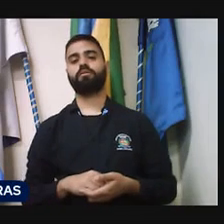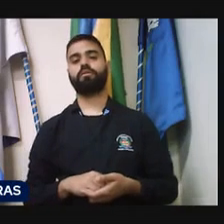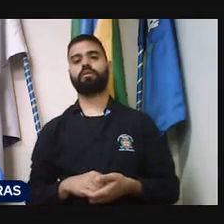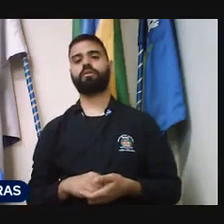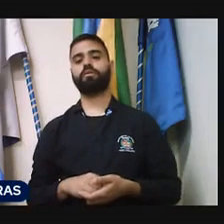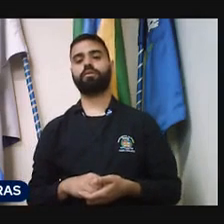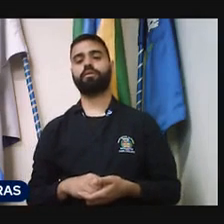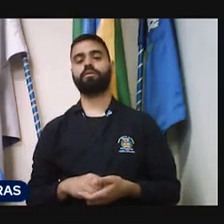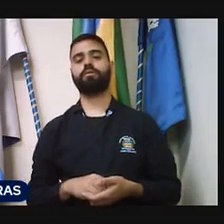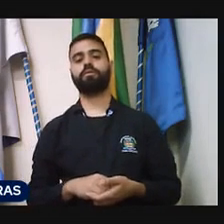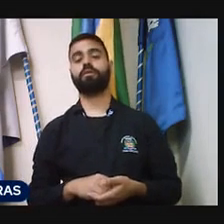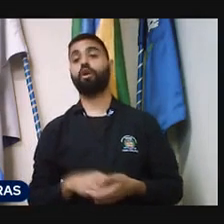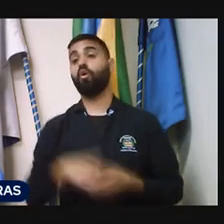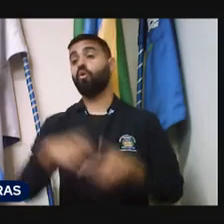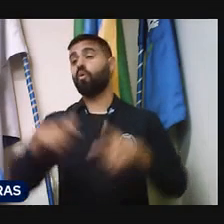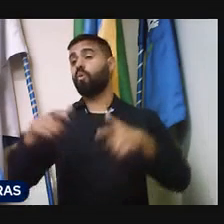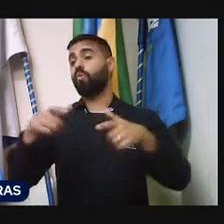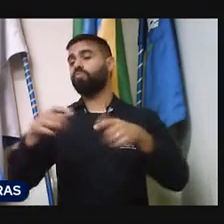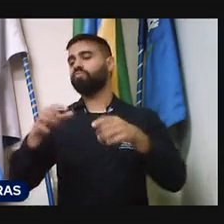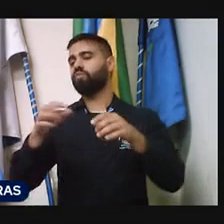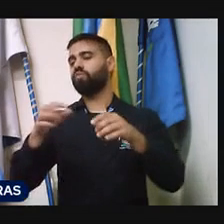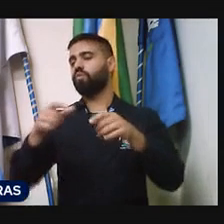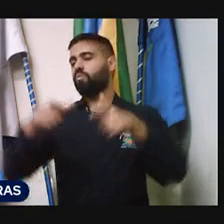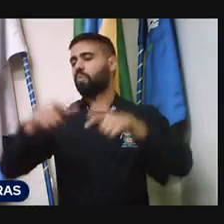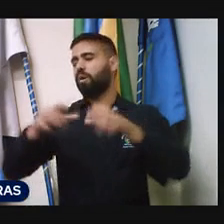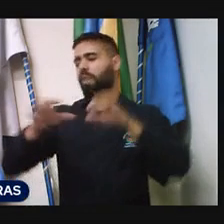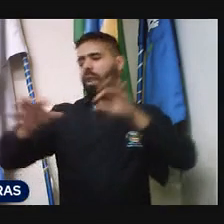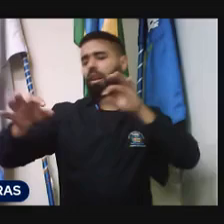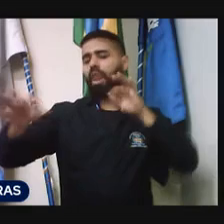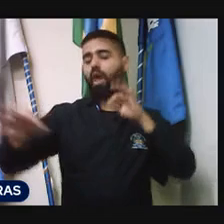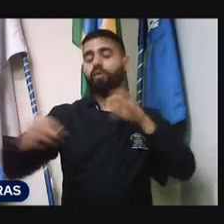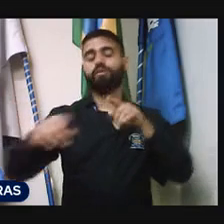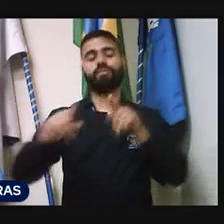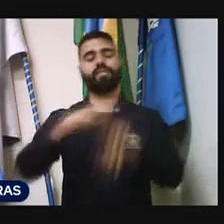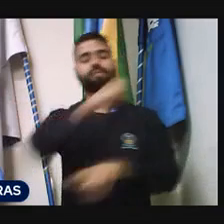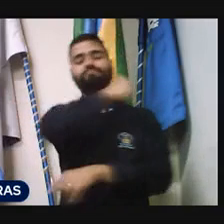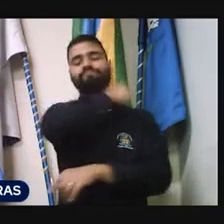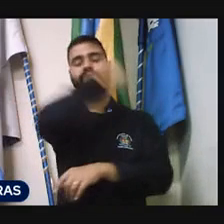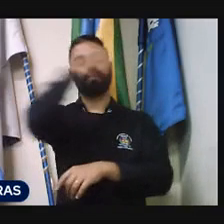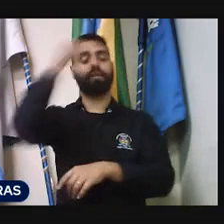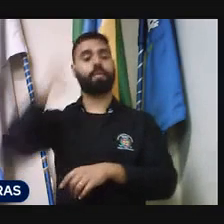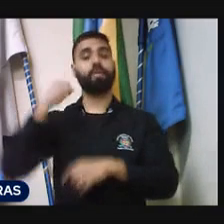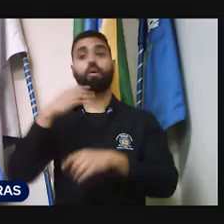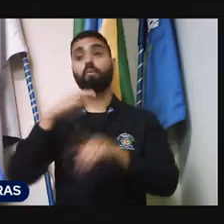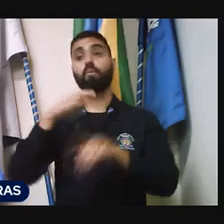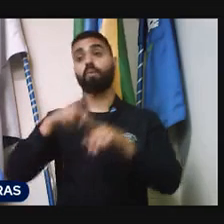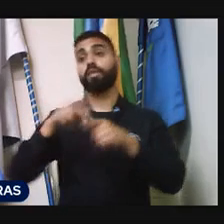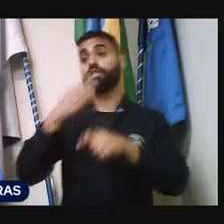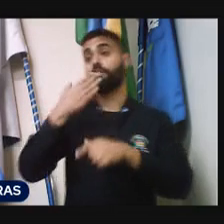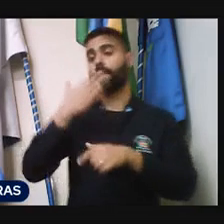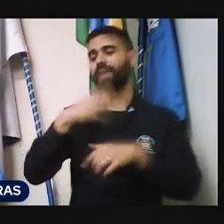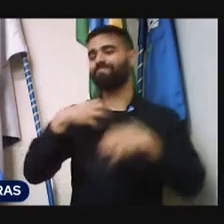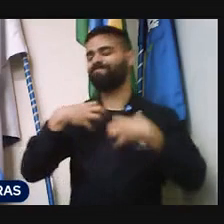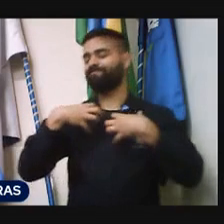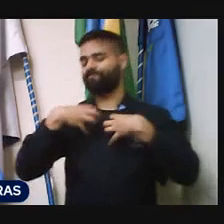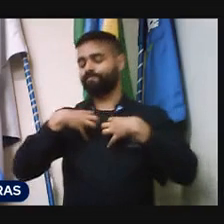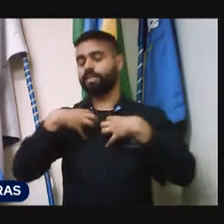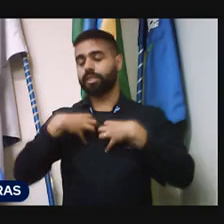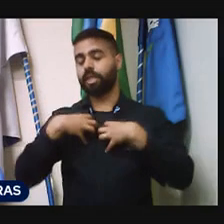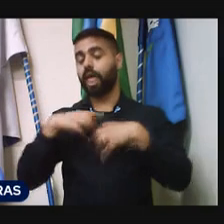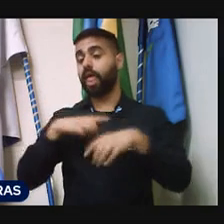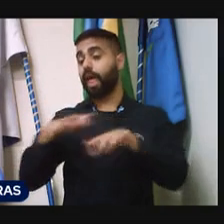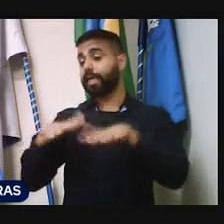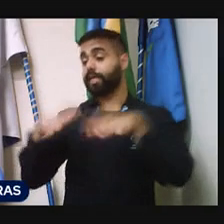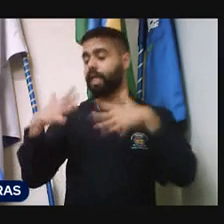uma localidade estão longe né já estão mais distante de Santa Isabel então a gente pede a essa sensibilidade essa